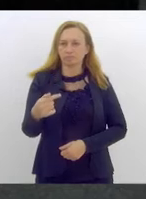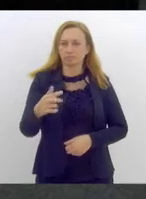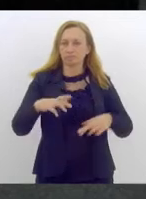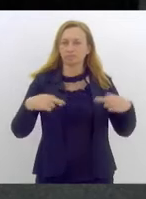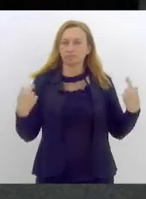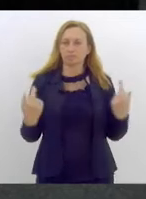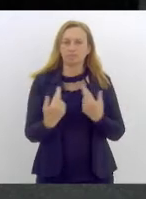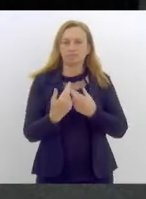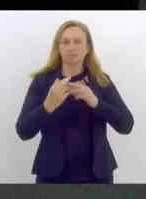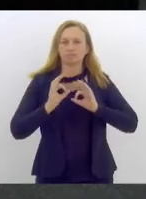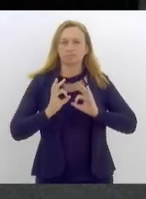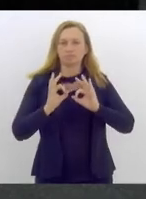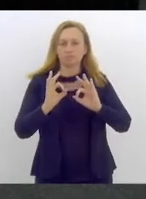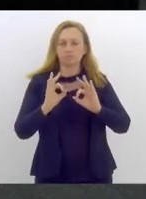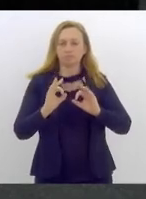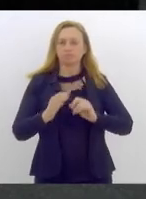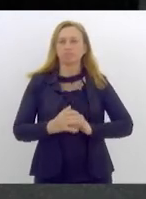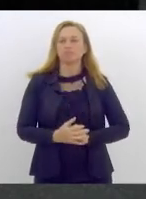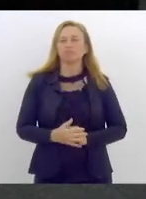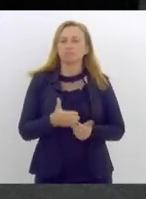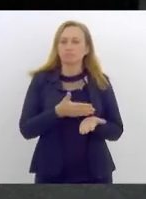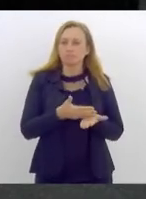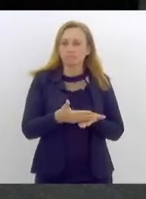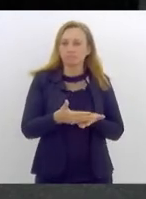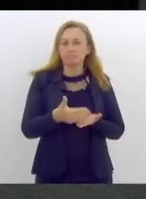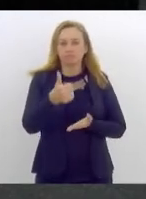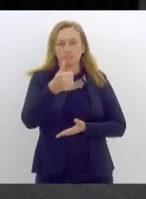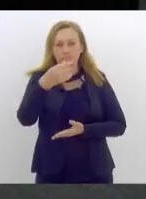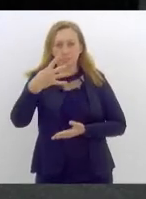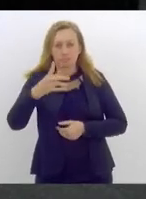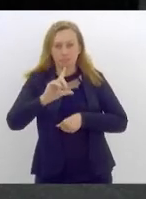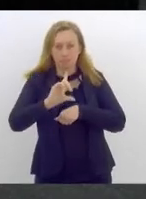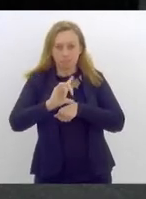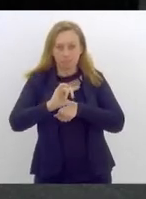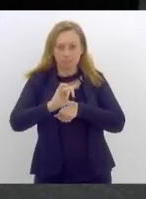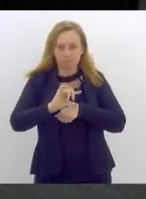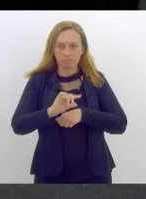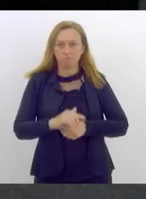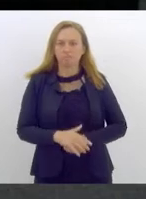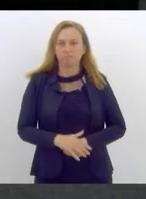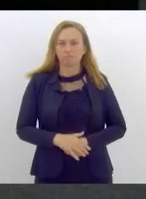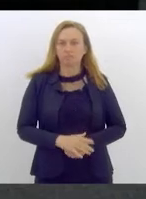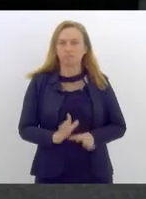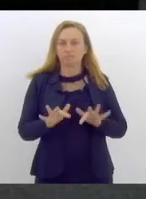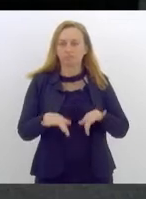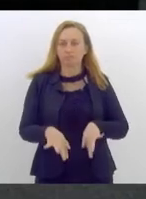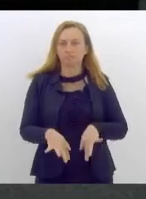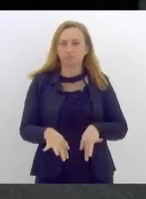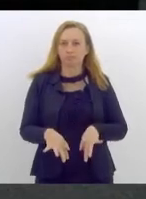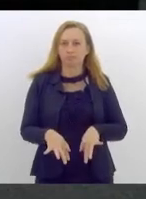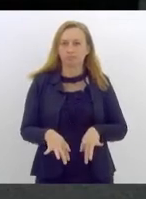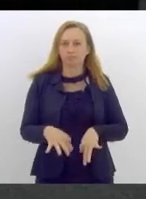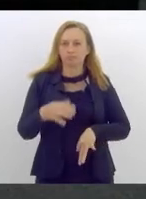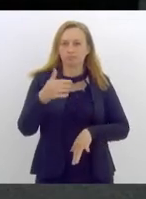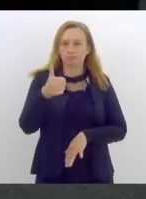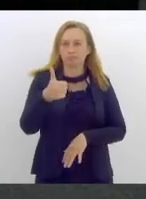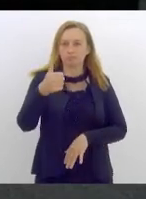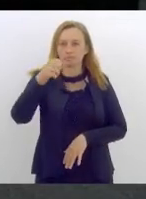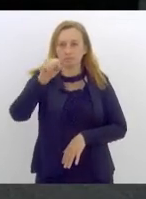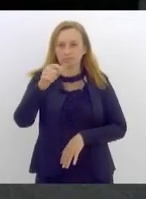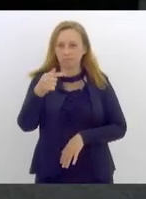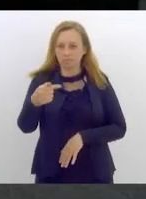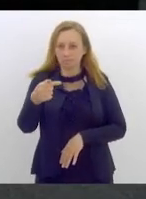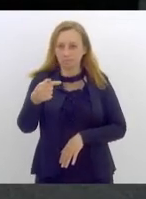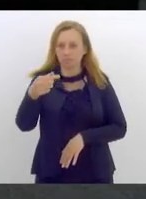sessão ordinária que iniciadas 14 horas encerrou-se às 17